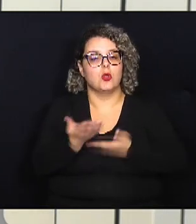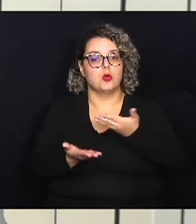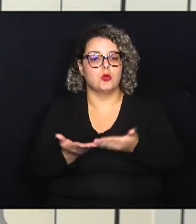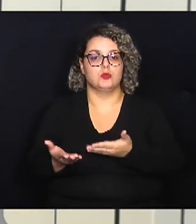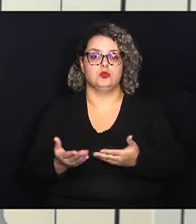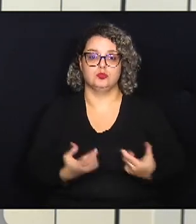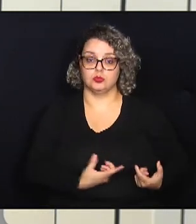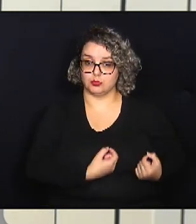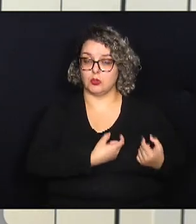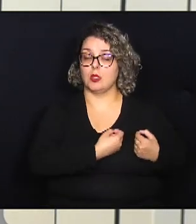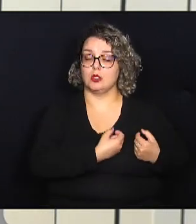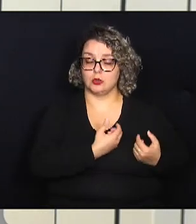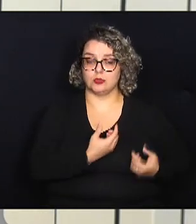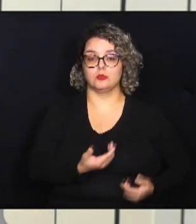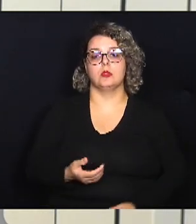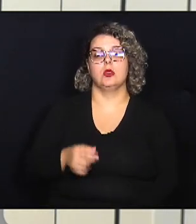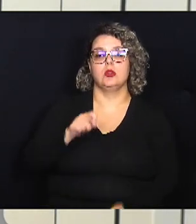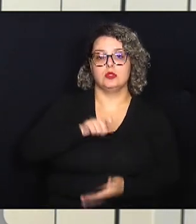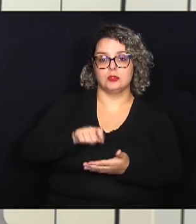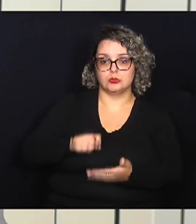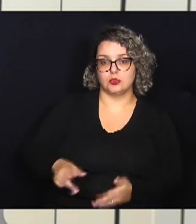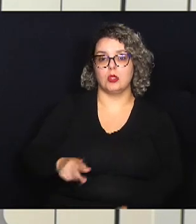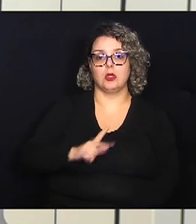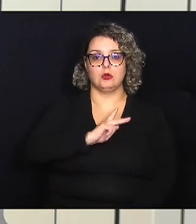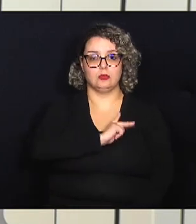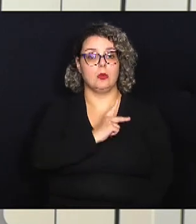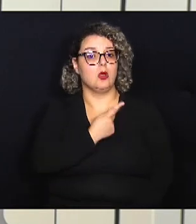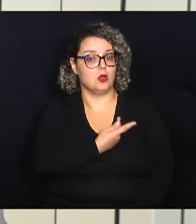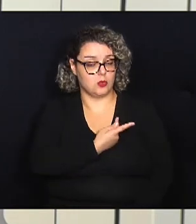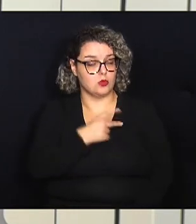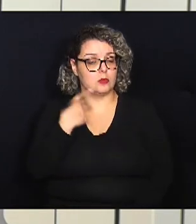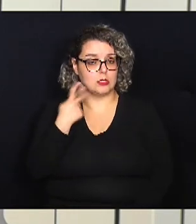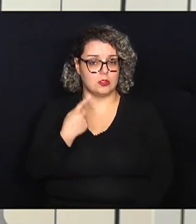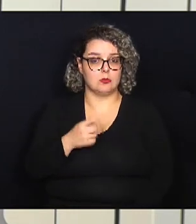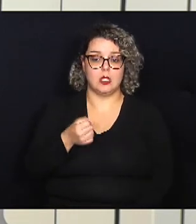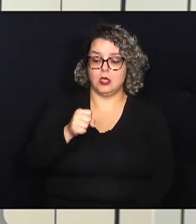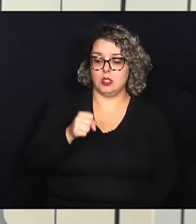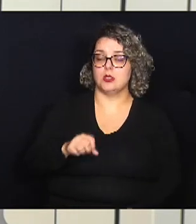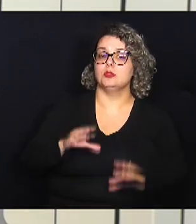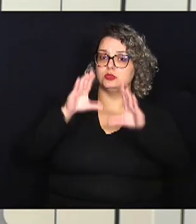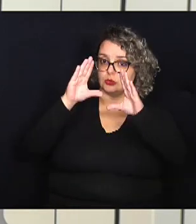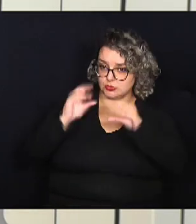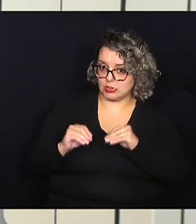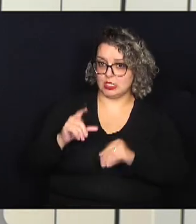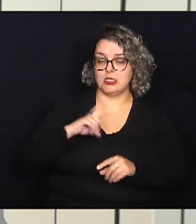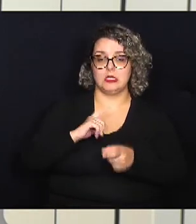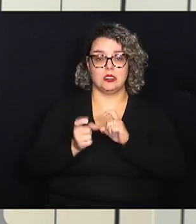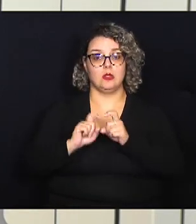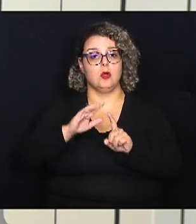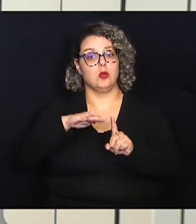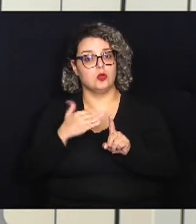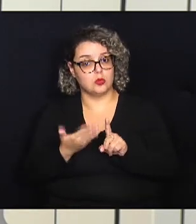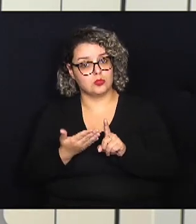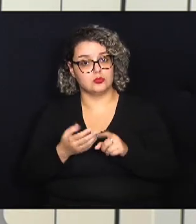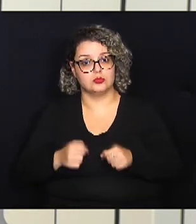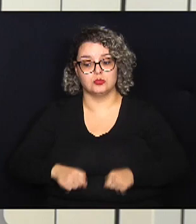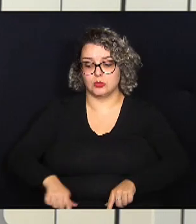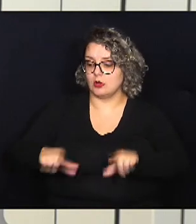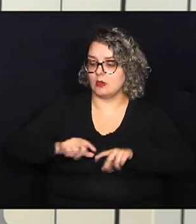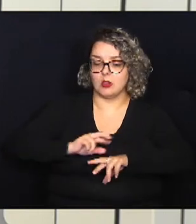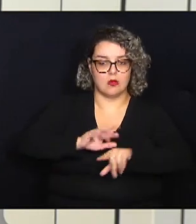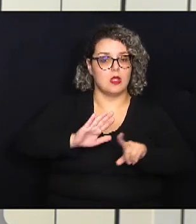de mama, a autoria do vereador Paulo Haddad. E às 8 horas da noite tem reunião solene com entrega de